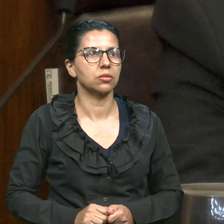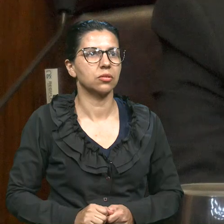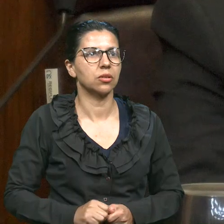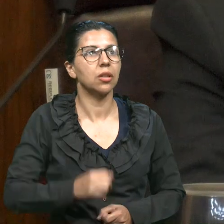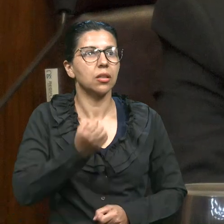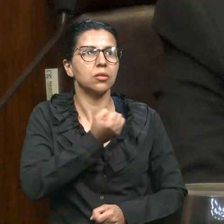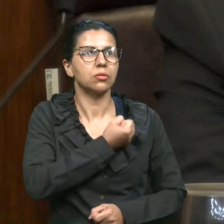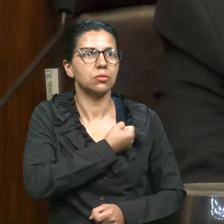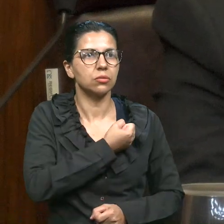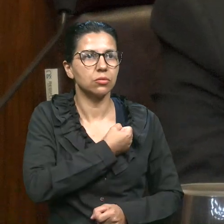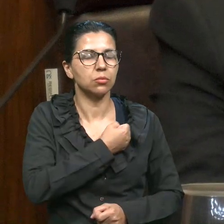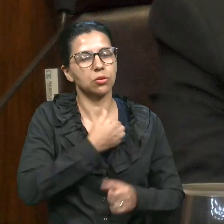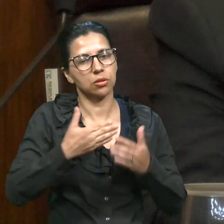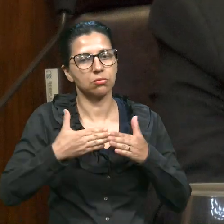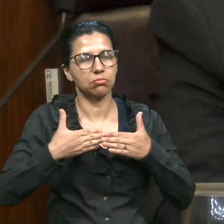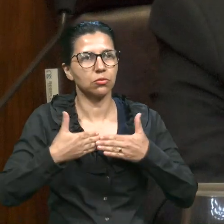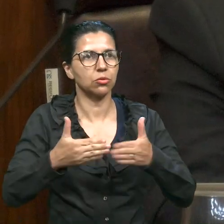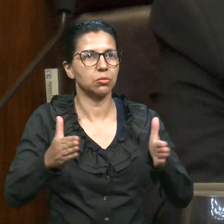Havendo número regimental, declaro aberta